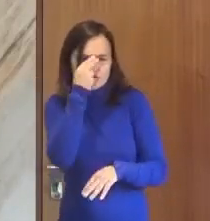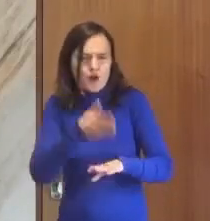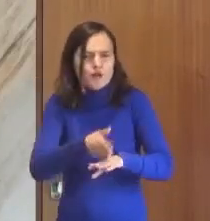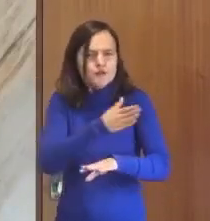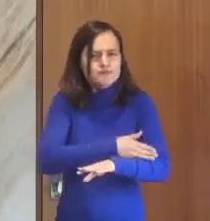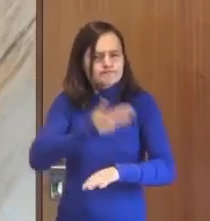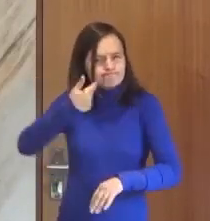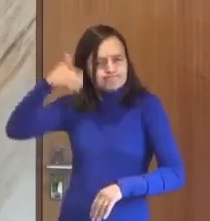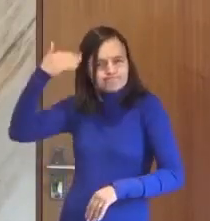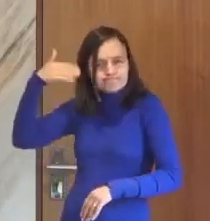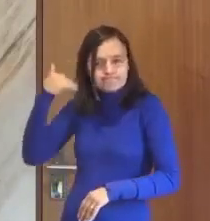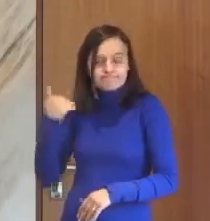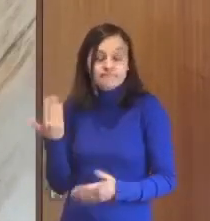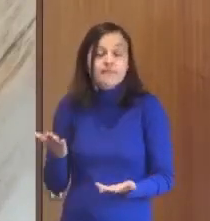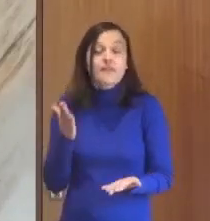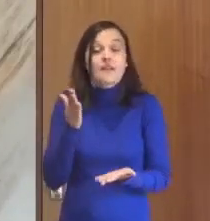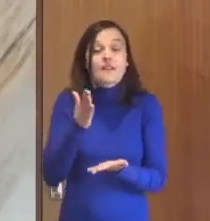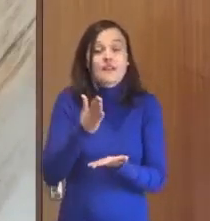pré-história, até